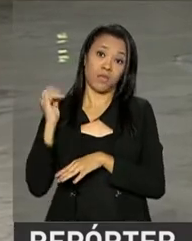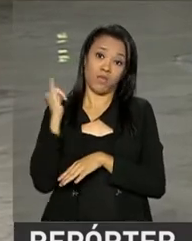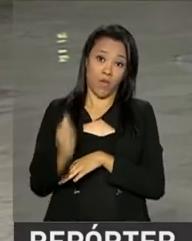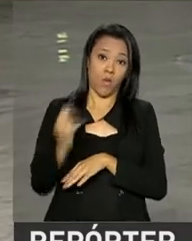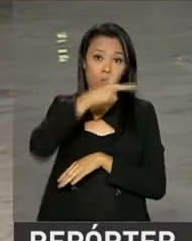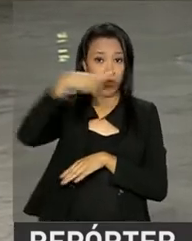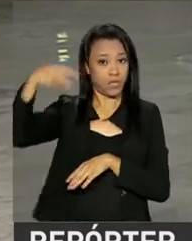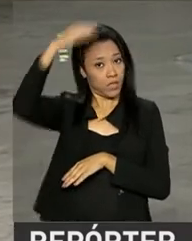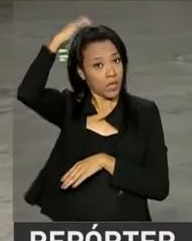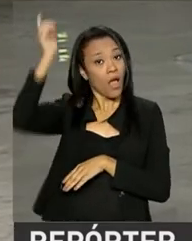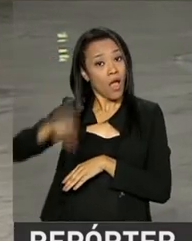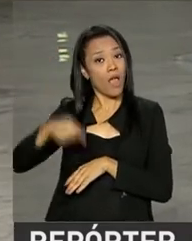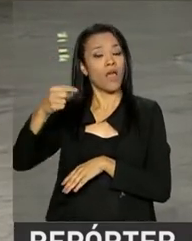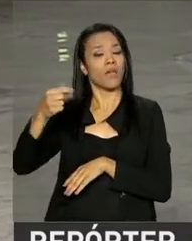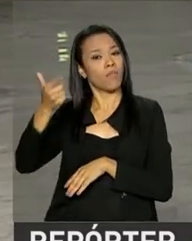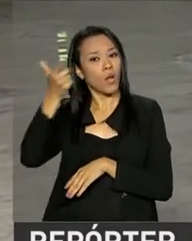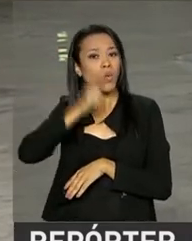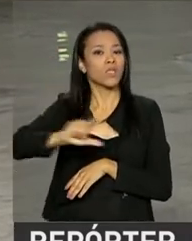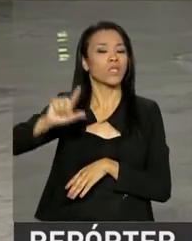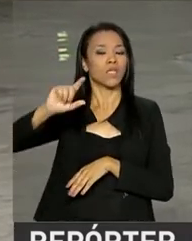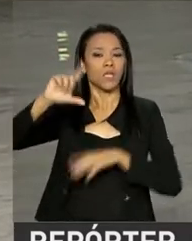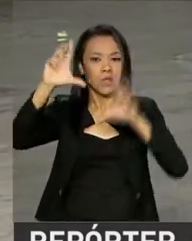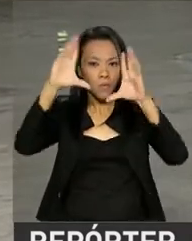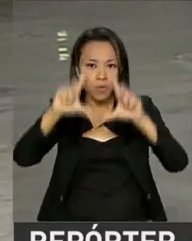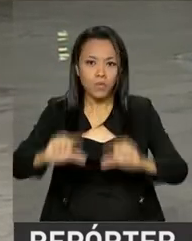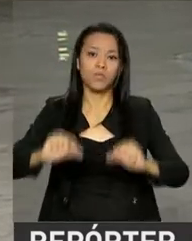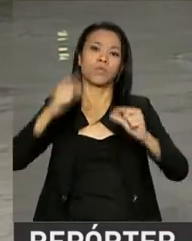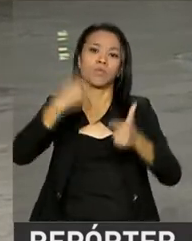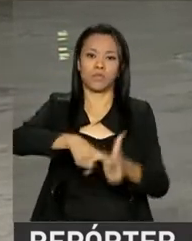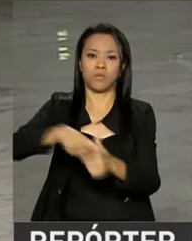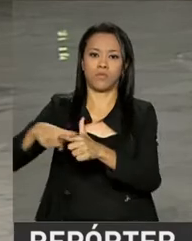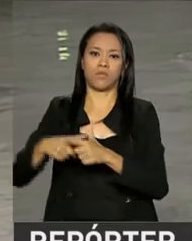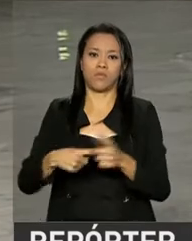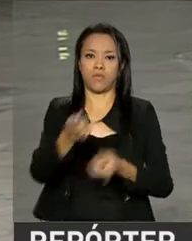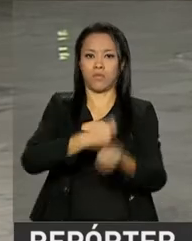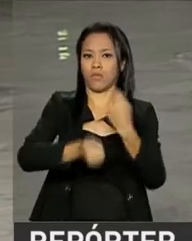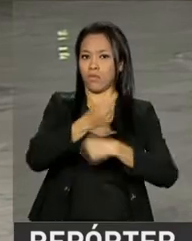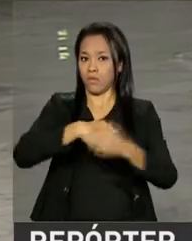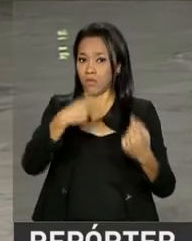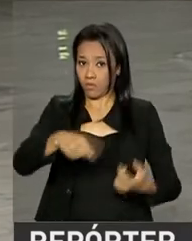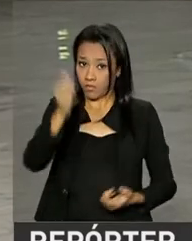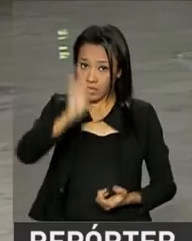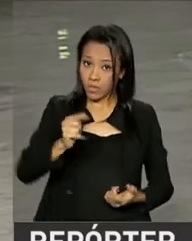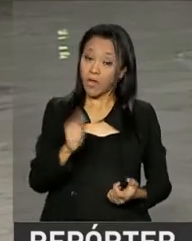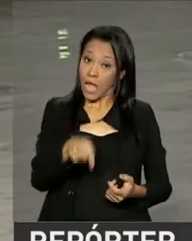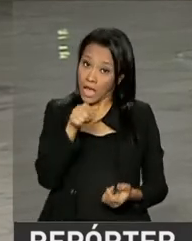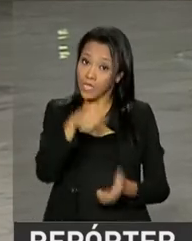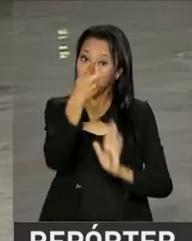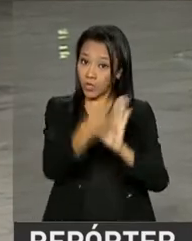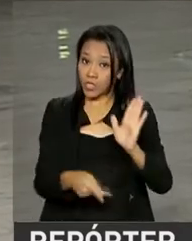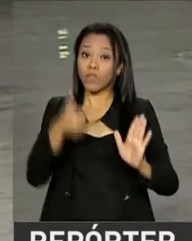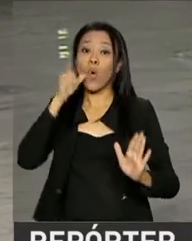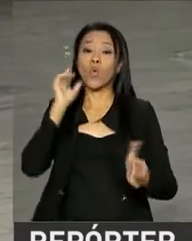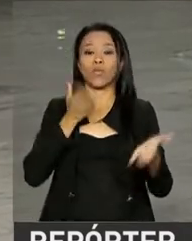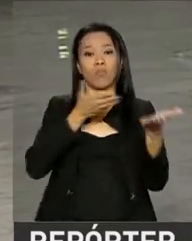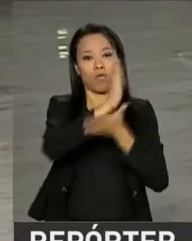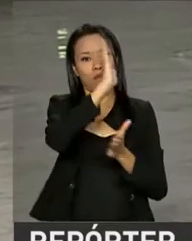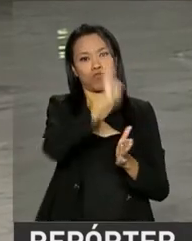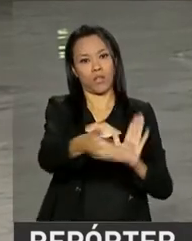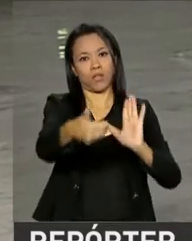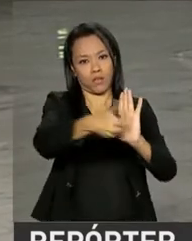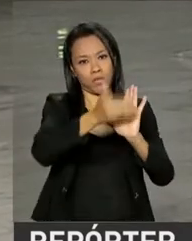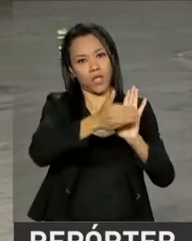um avanço para superar a crise econômica brasileira esse projeto foi aprovado ontem na câmara dos deputados e agora segue